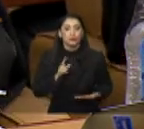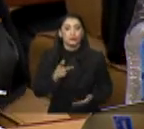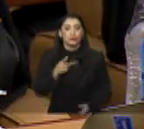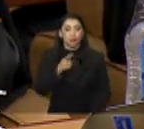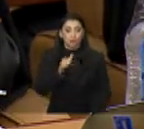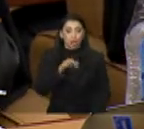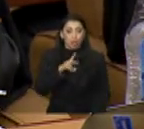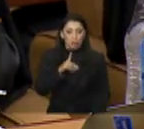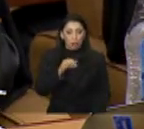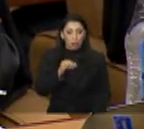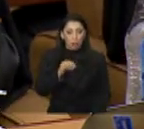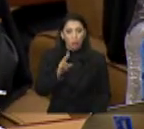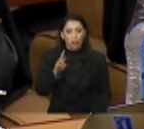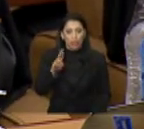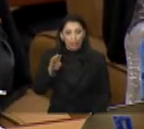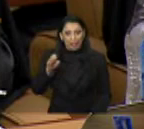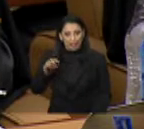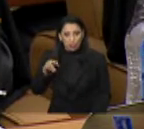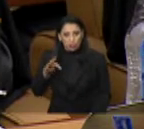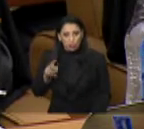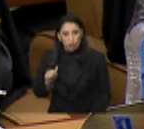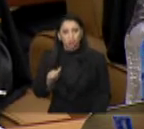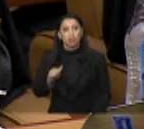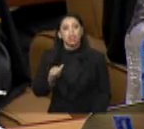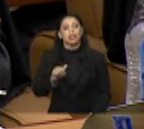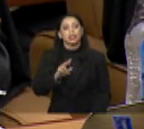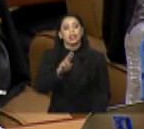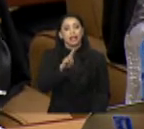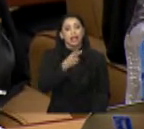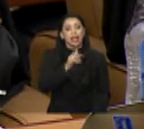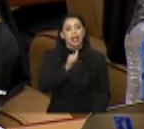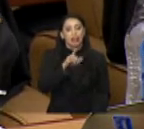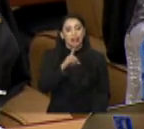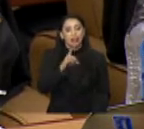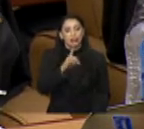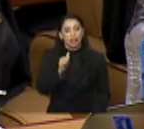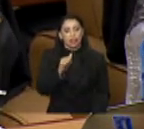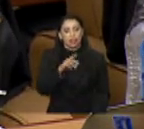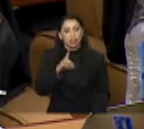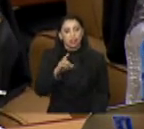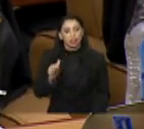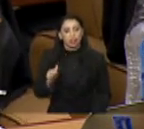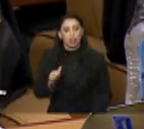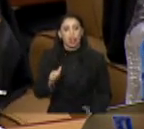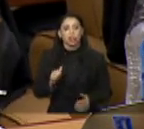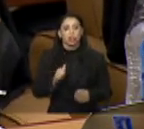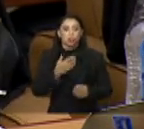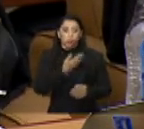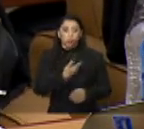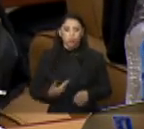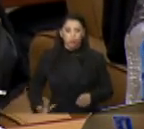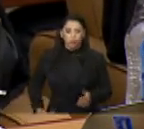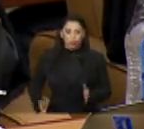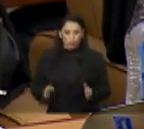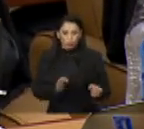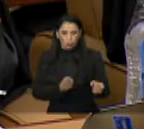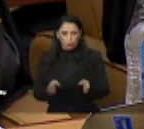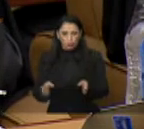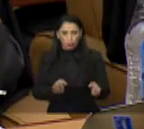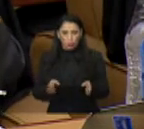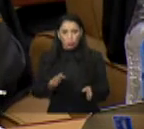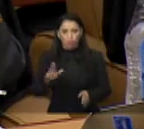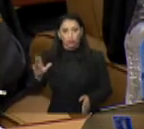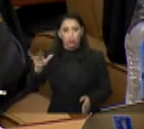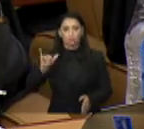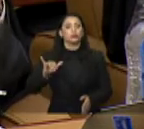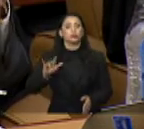Renato no governo Fernando Henrique e Fernando Haddad no governo Luiz Inácio Lula da Silva período que houve